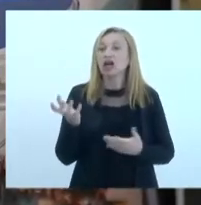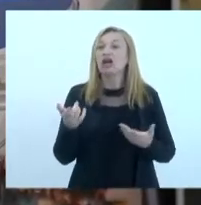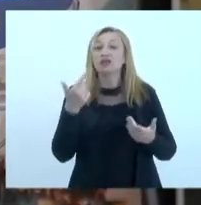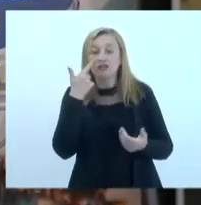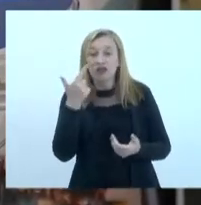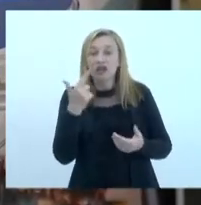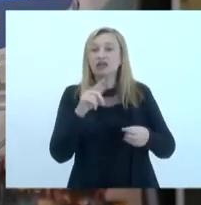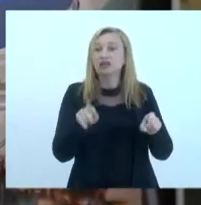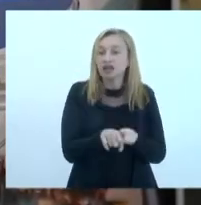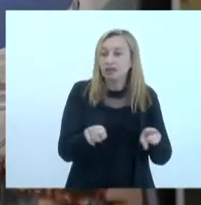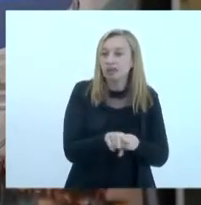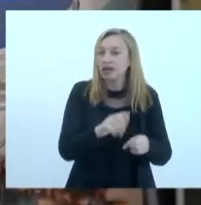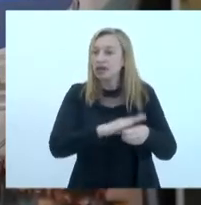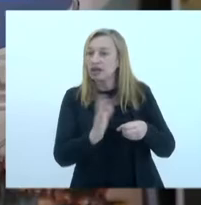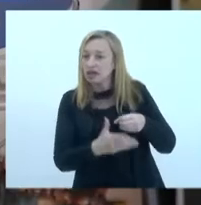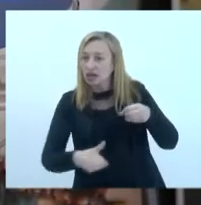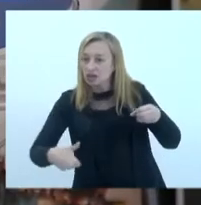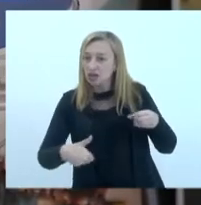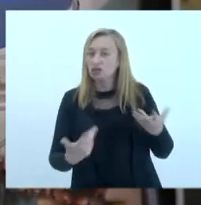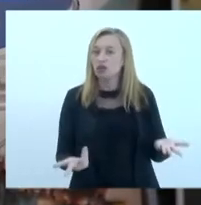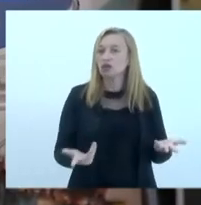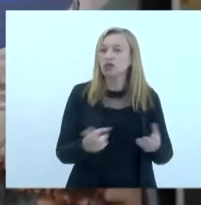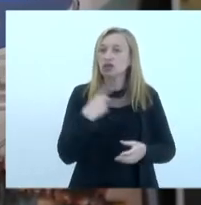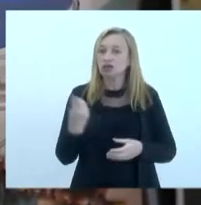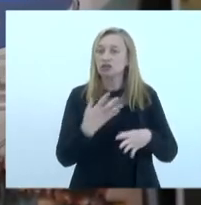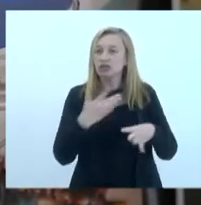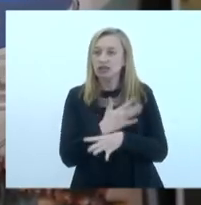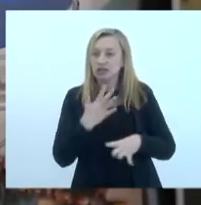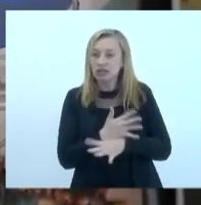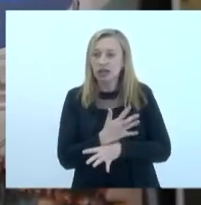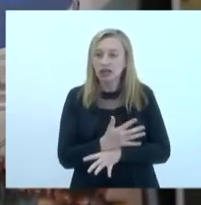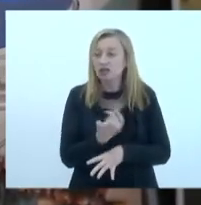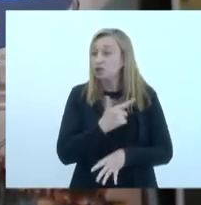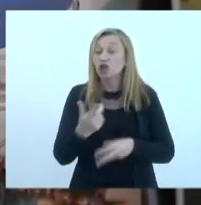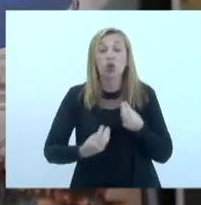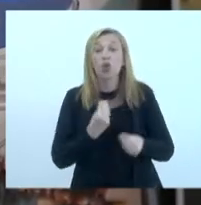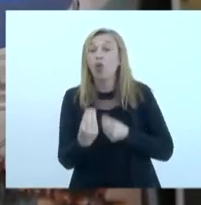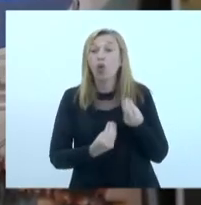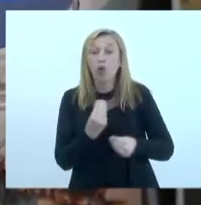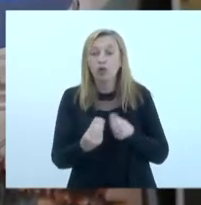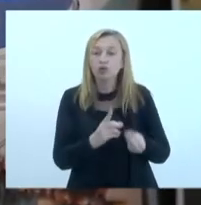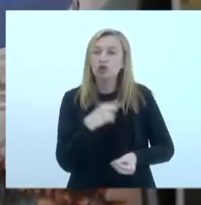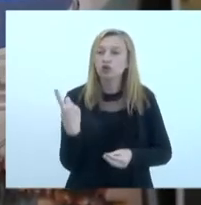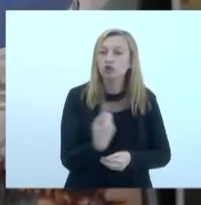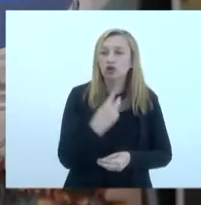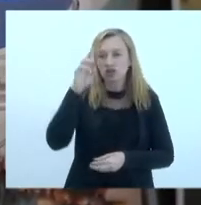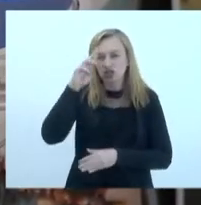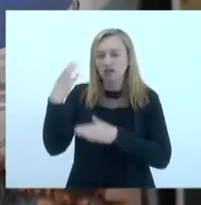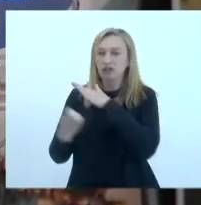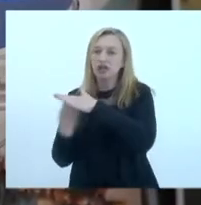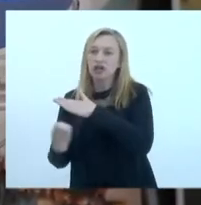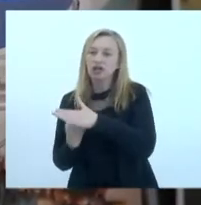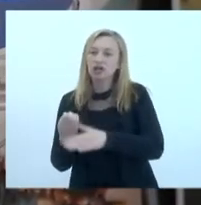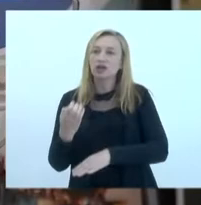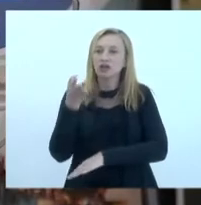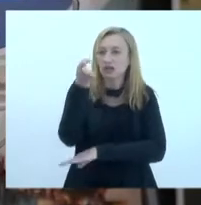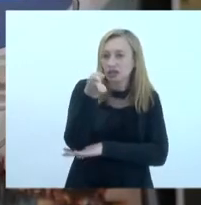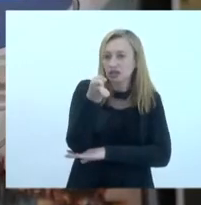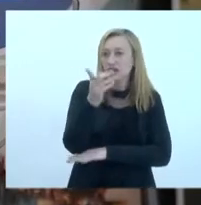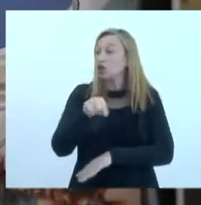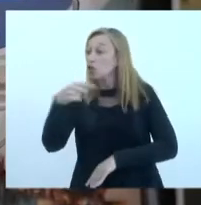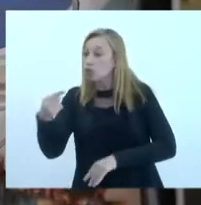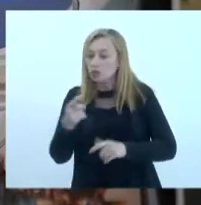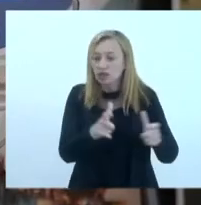tratamento de esgoto e de resíduos sólidos nas nossas cidades. Não tem como os nossos empresários do setor de hotelaria e outras